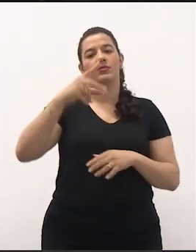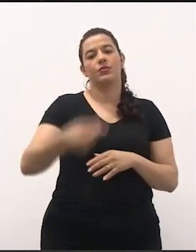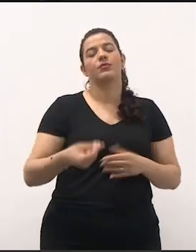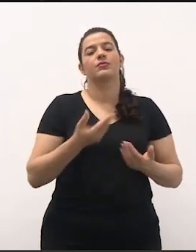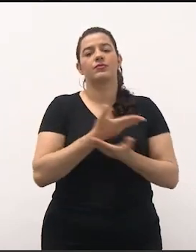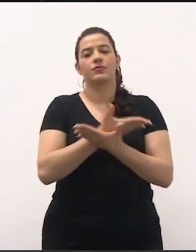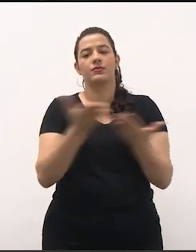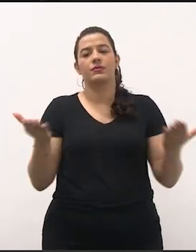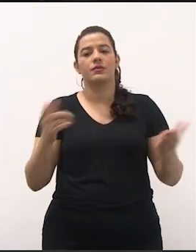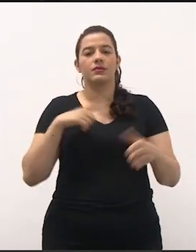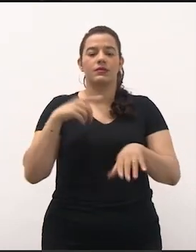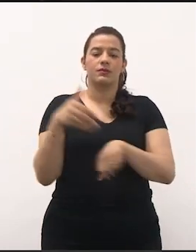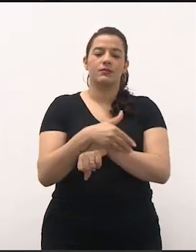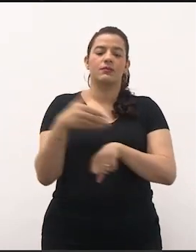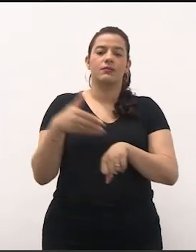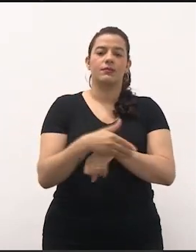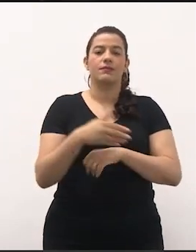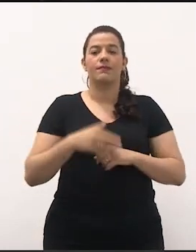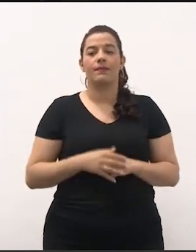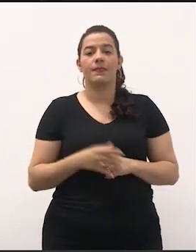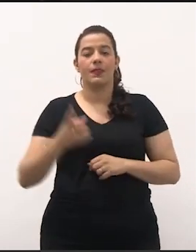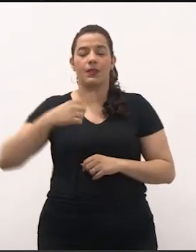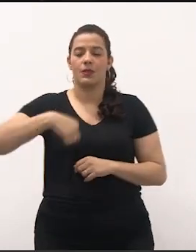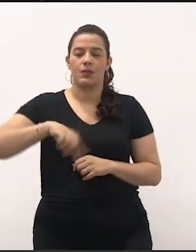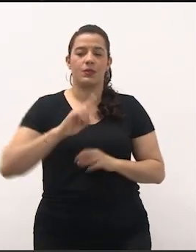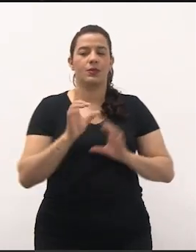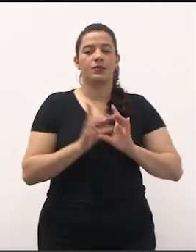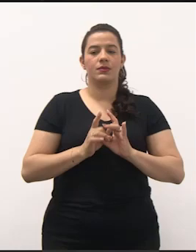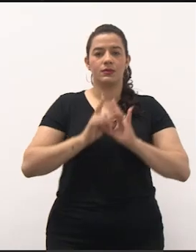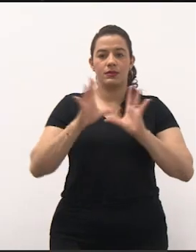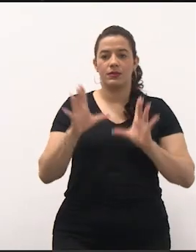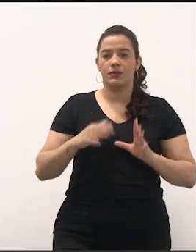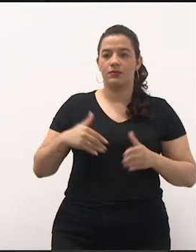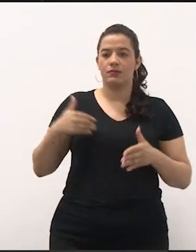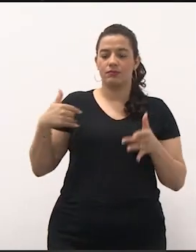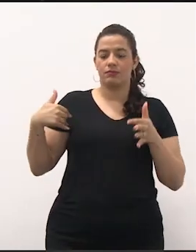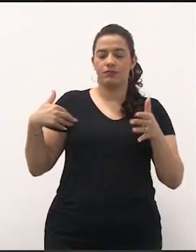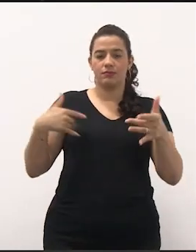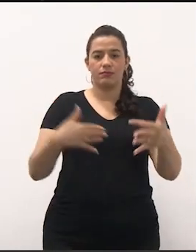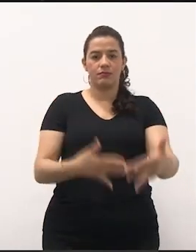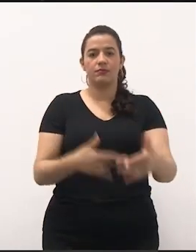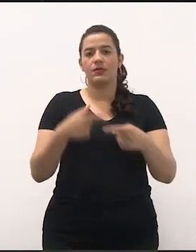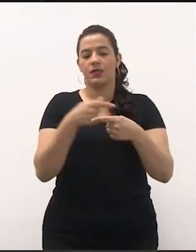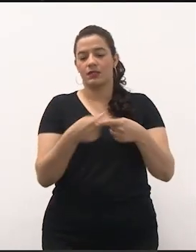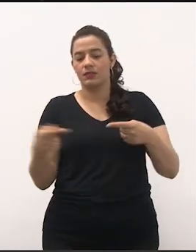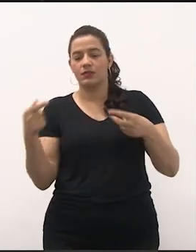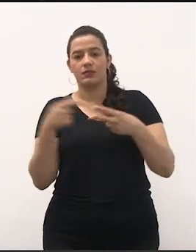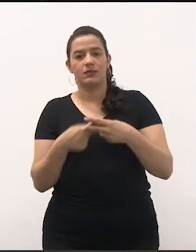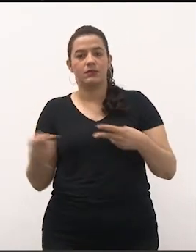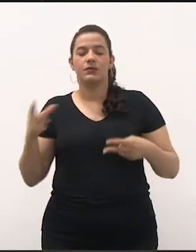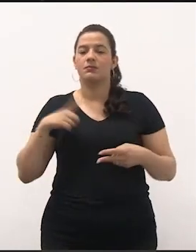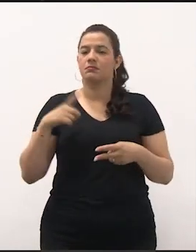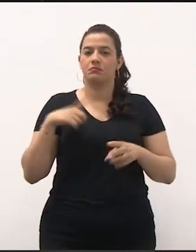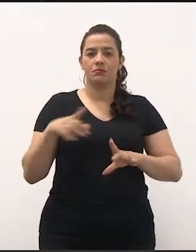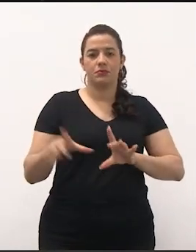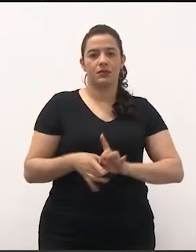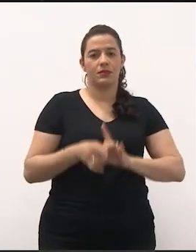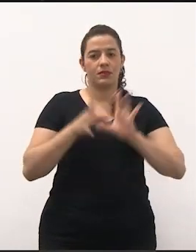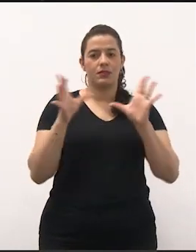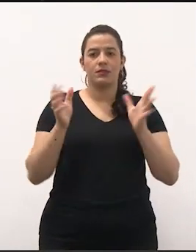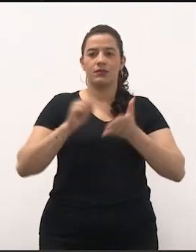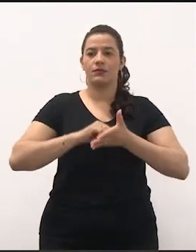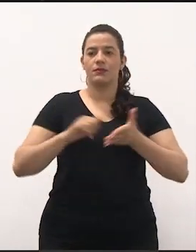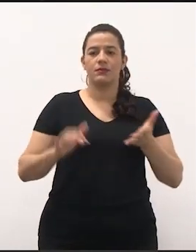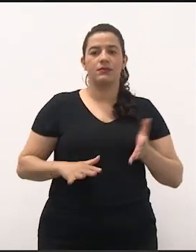que participaram. A gente está à disposição, né, mesmo ao longo das semanas aí que a gente propõe atividades, então